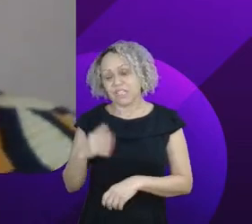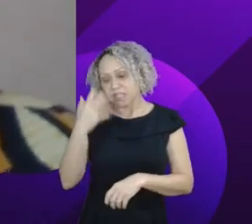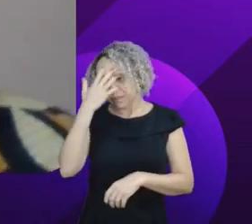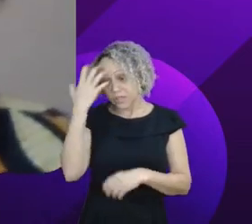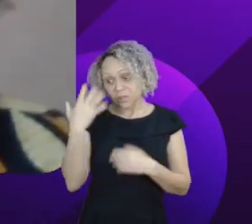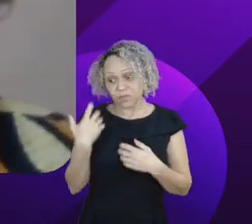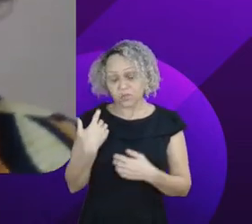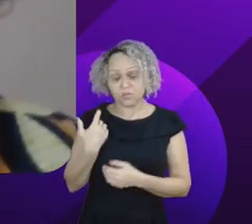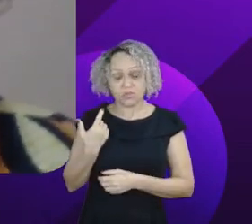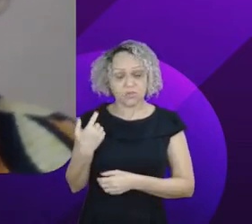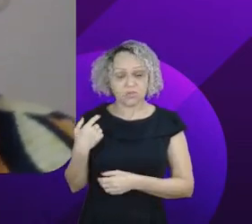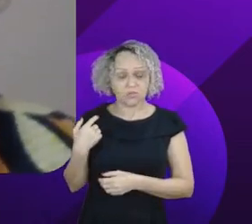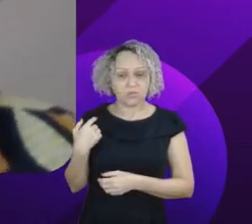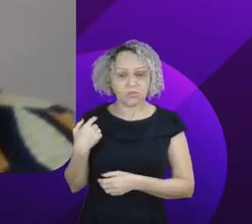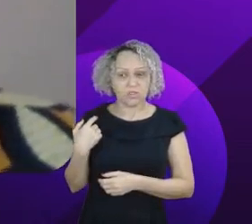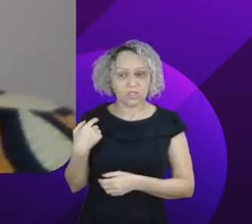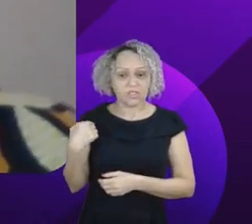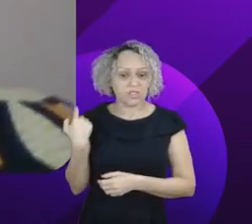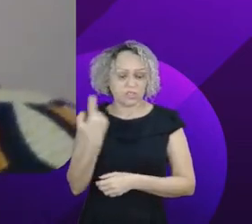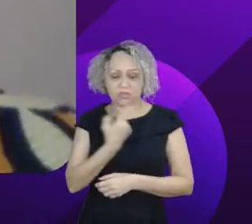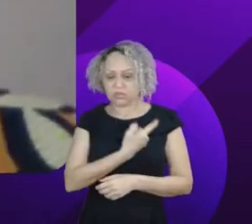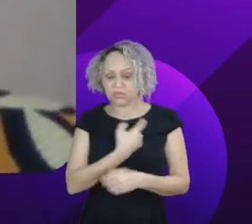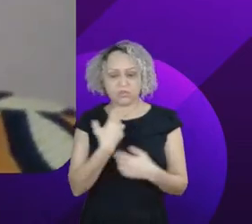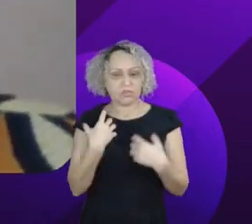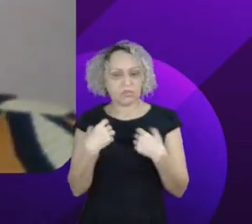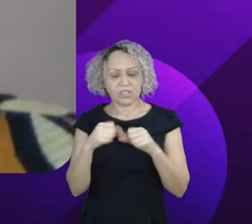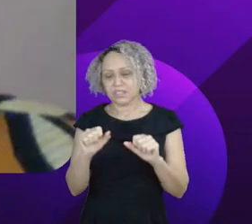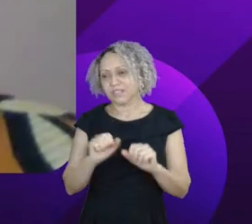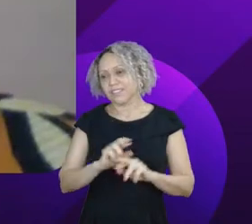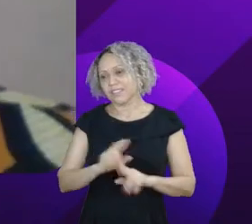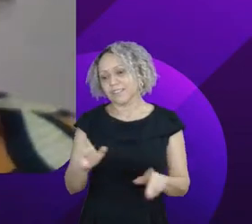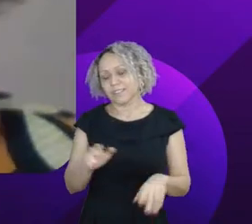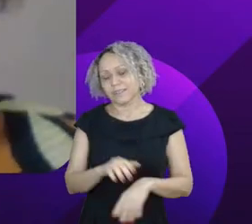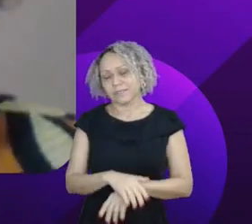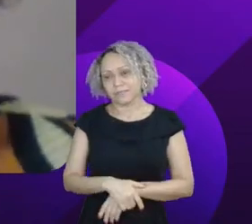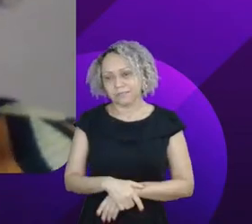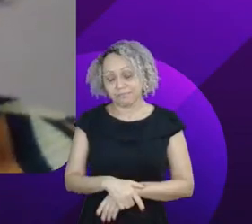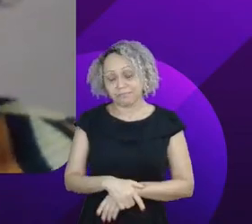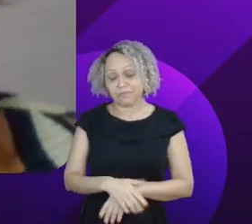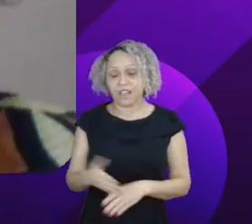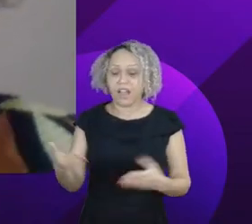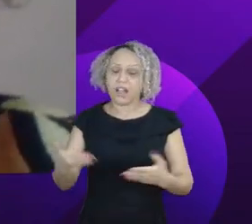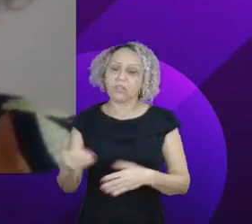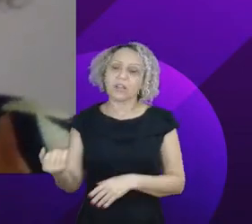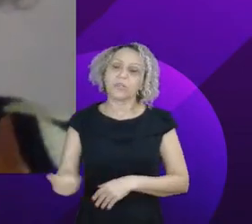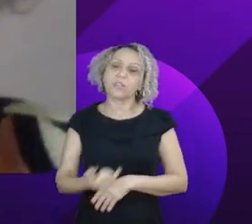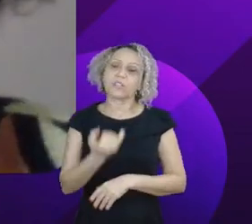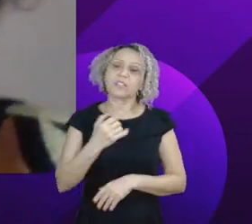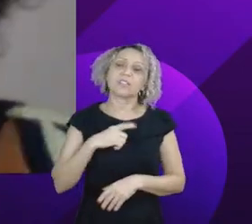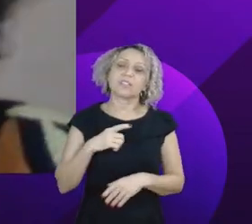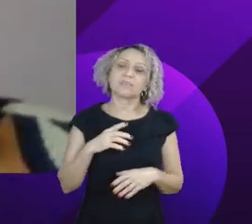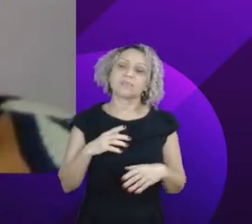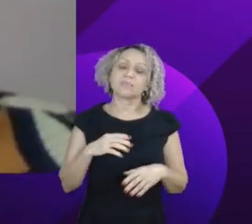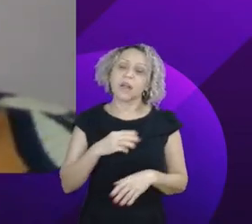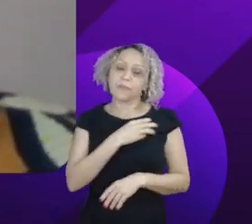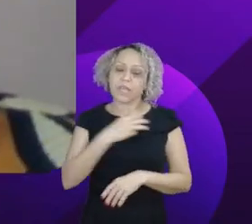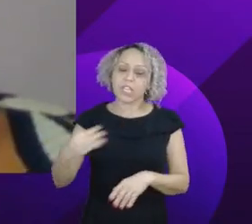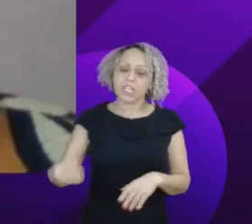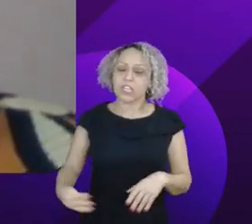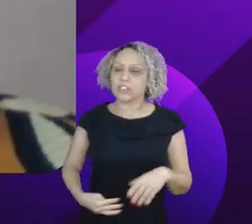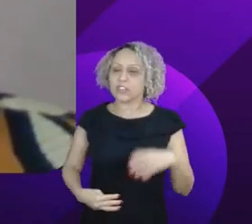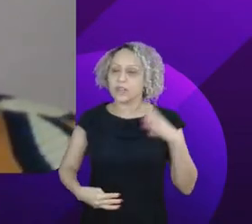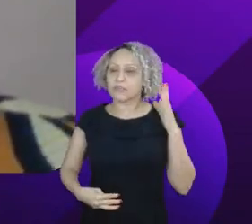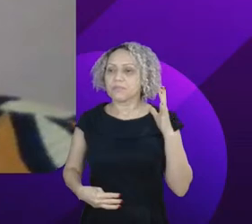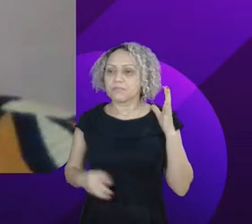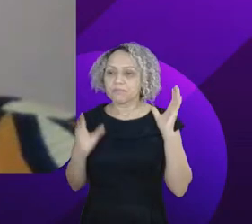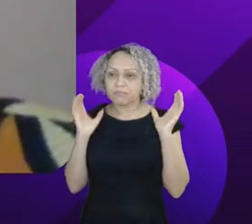Margarete à frente do Ministério, depois da gente ter sofrido um grande golpe com relação a Dilma Rousseff, não é?